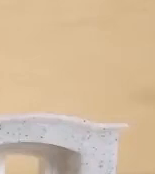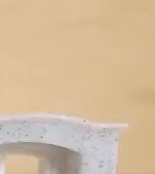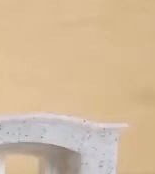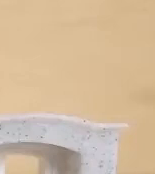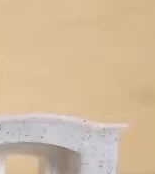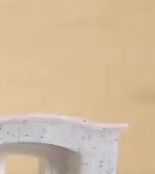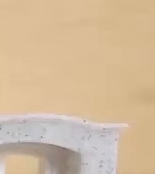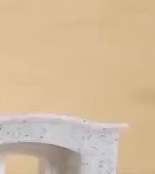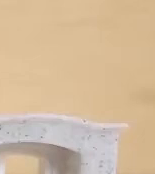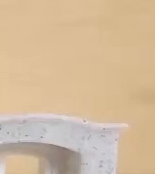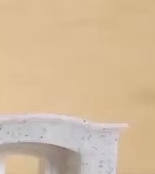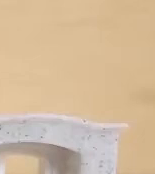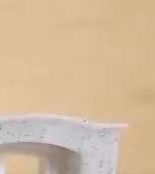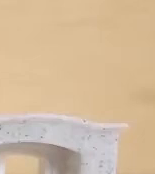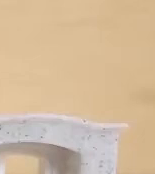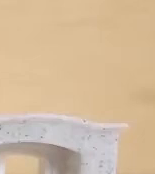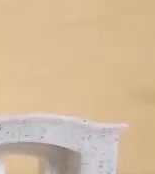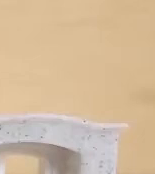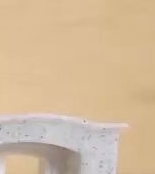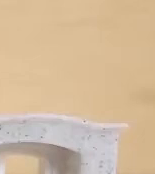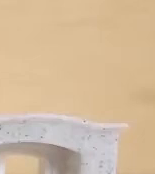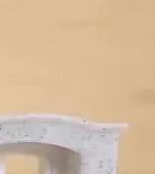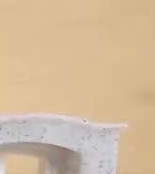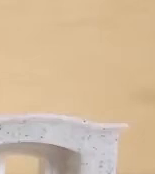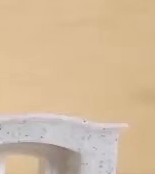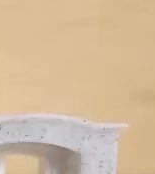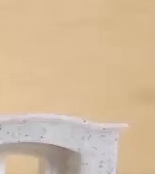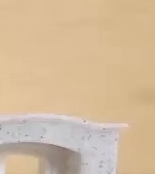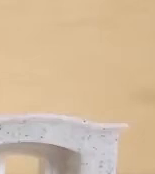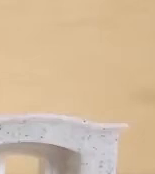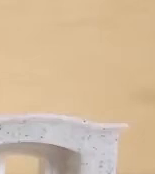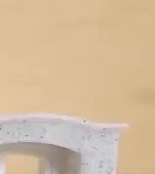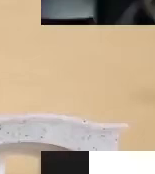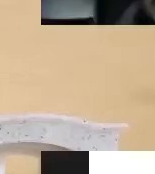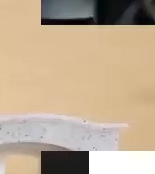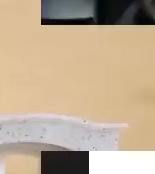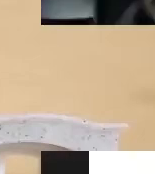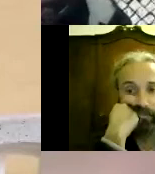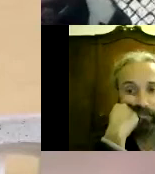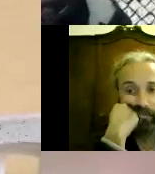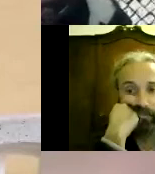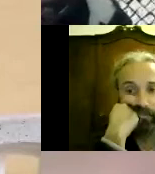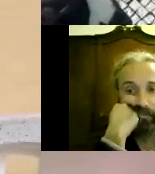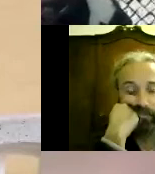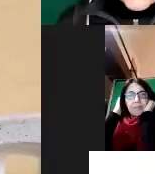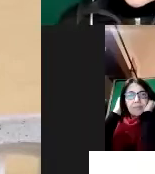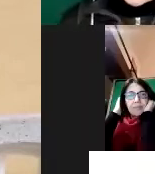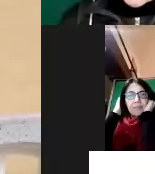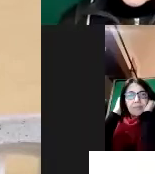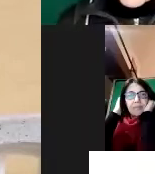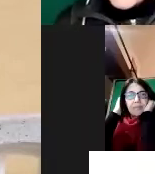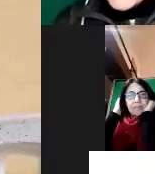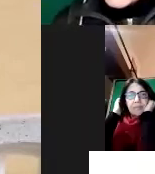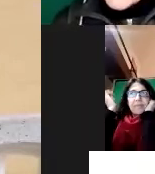depois seja controlado, de modo que no seu final as peças venham a encaixar corretamente umas nas